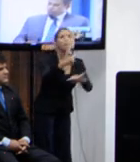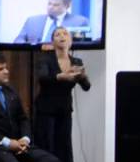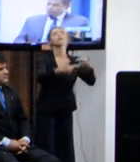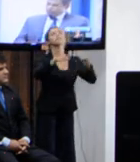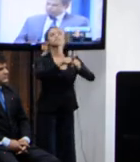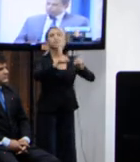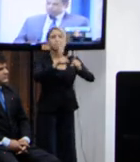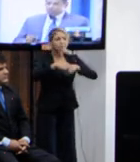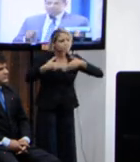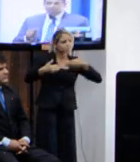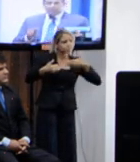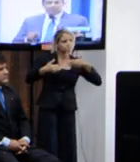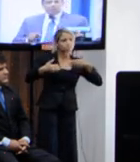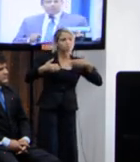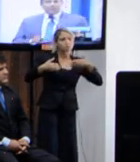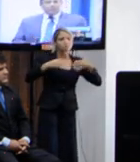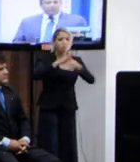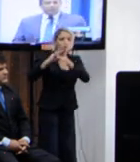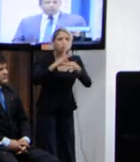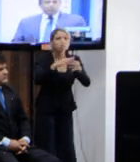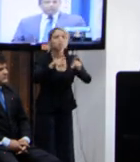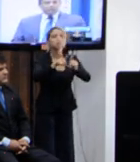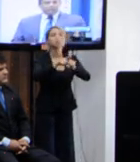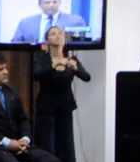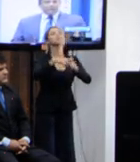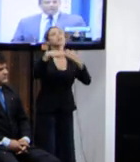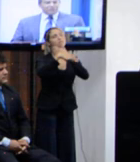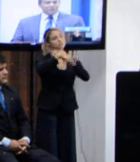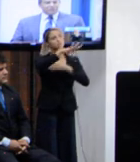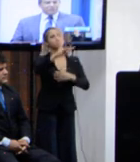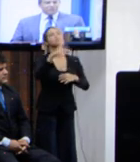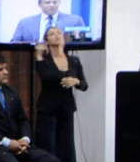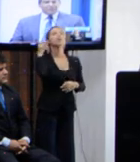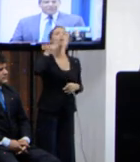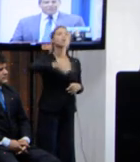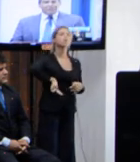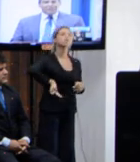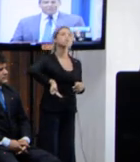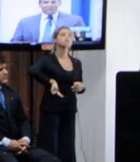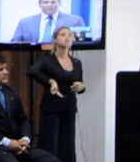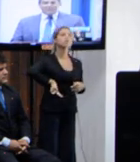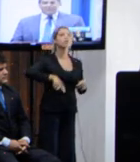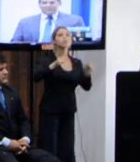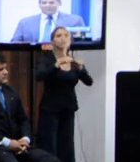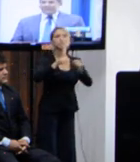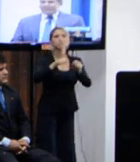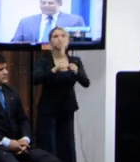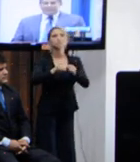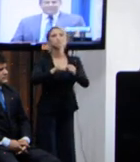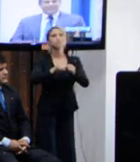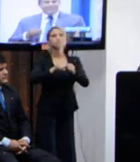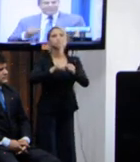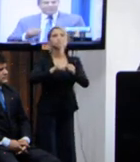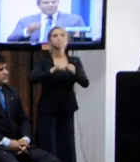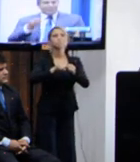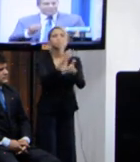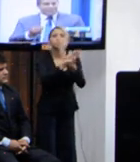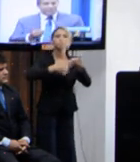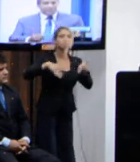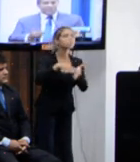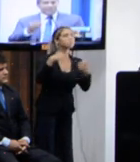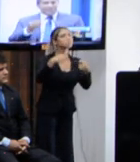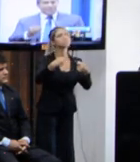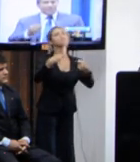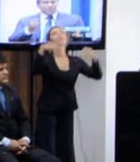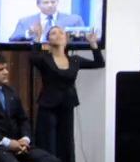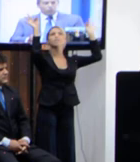muito desenvolvimento, para que nossa Cabo Frio consiga, efetivamente, aquilo que ela precisa, que é ser feliz,